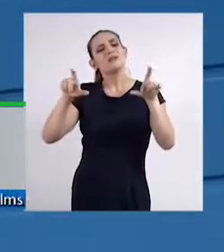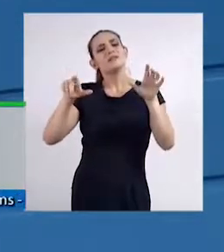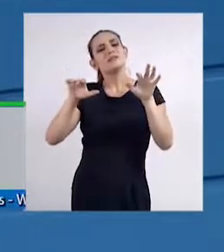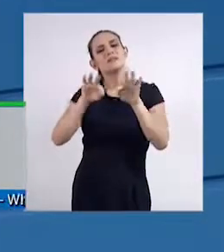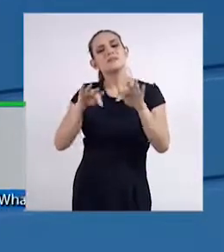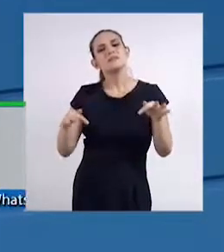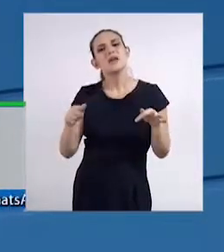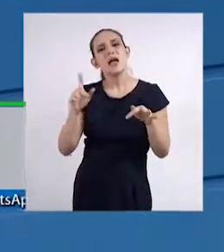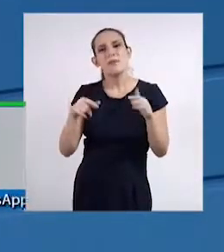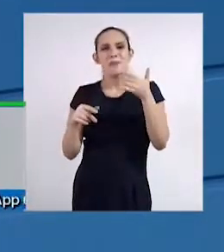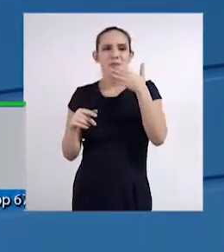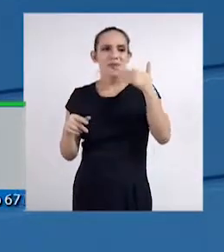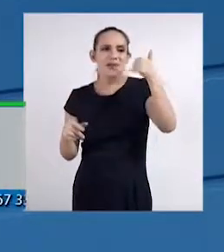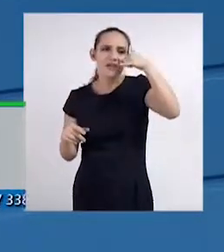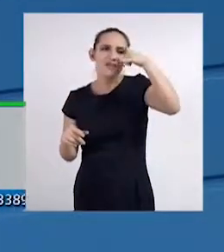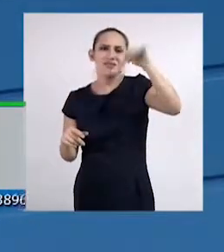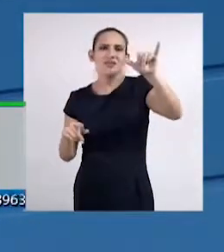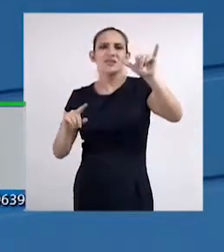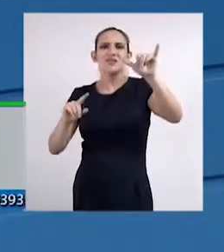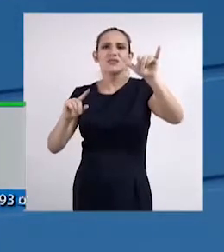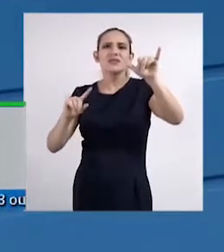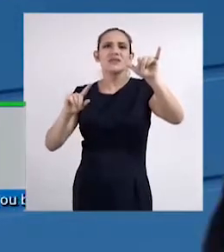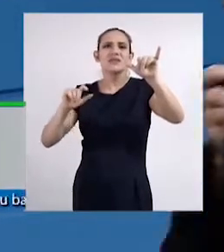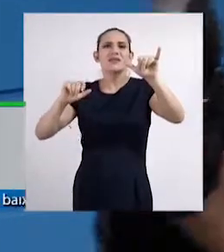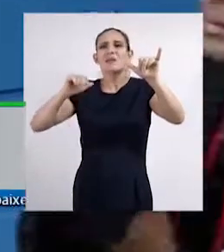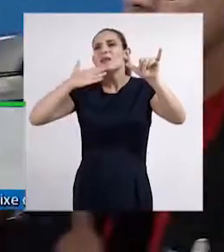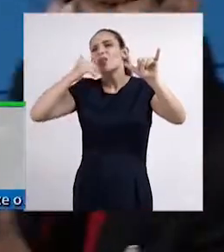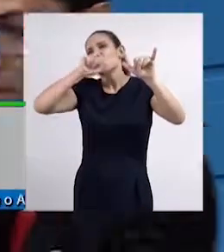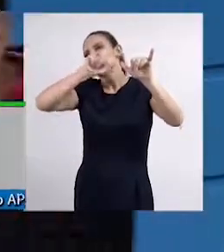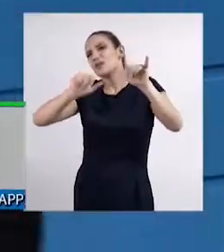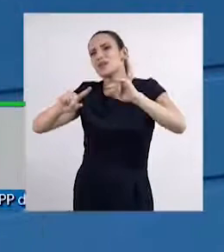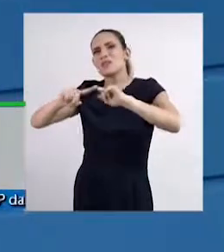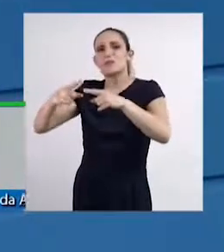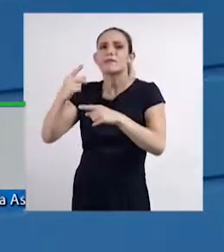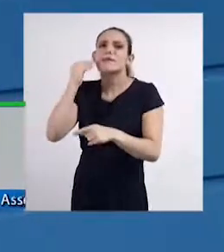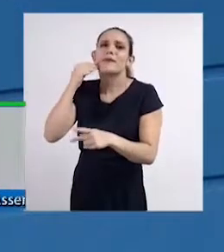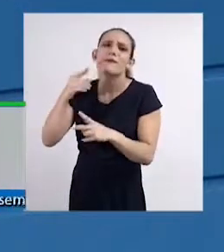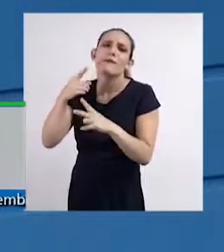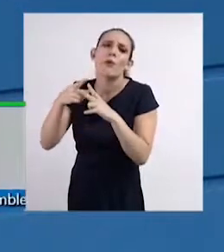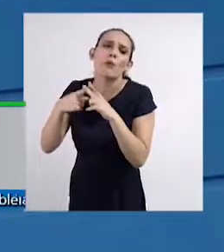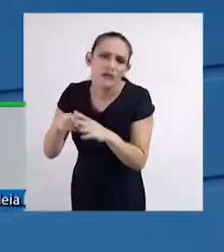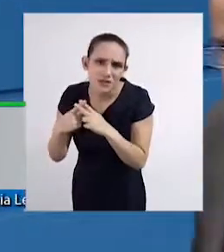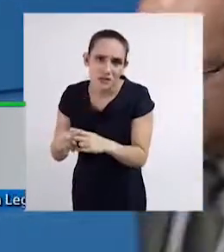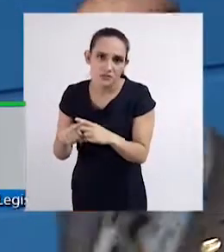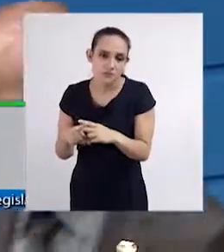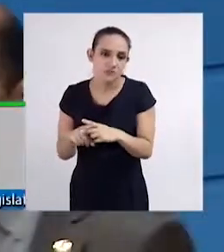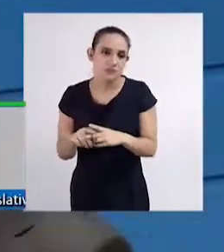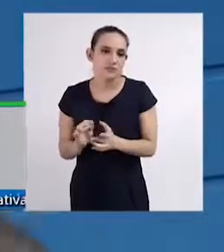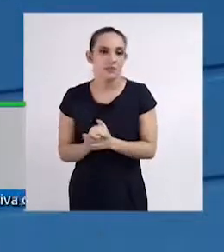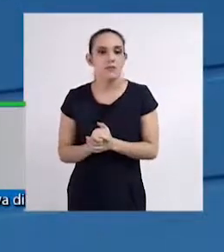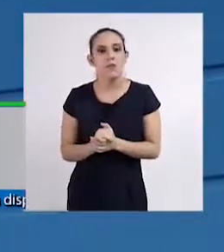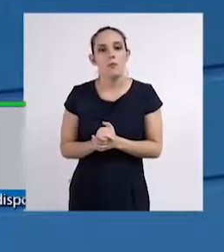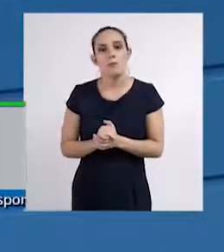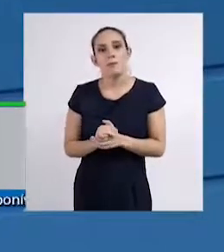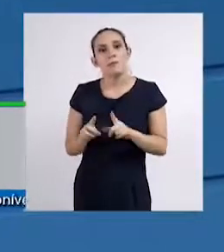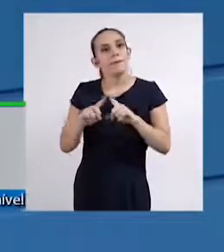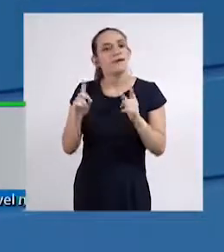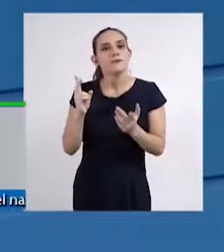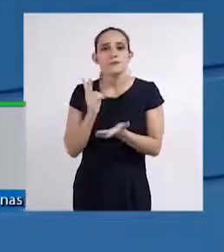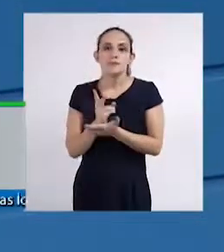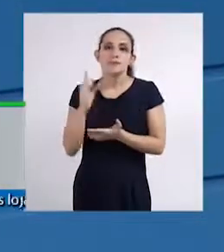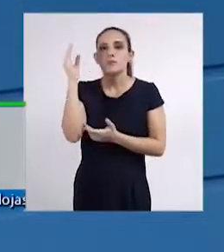melhor prevenir do que remediar. E, lamentavelmente, deputado Marçal Filho, o Brasil vive sempre na linha